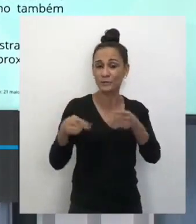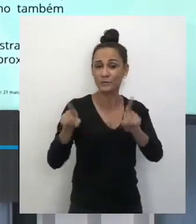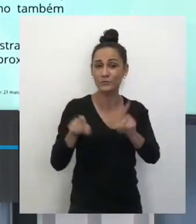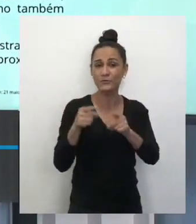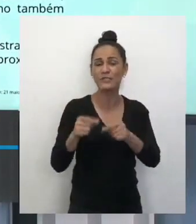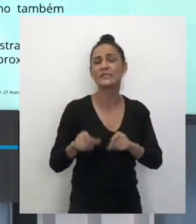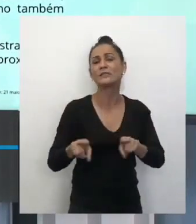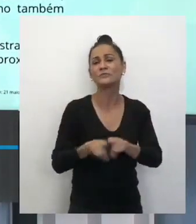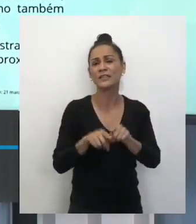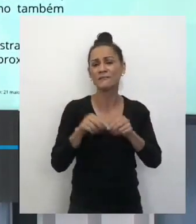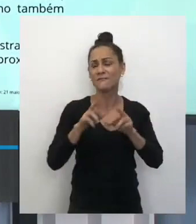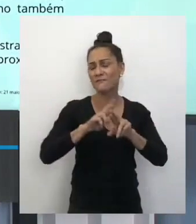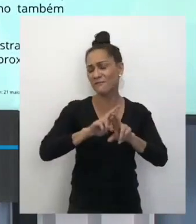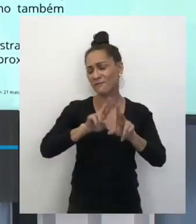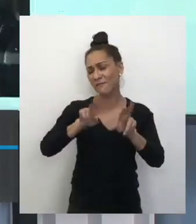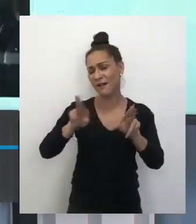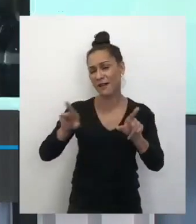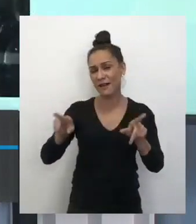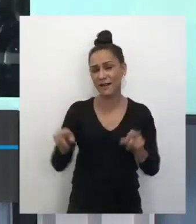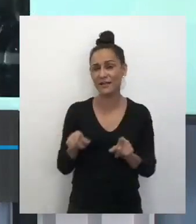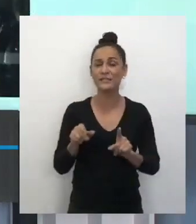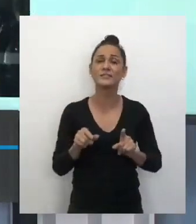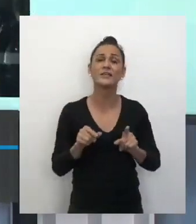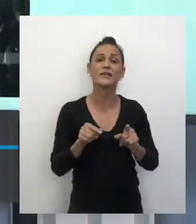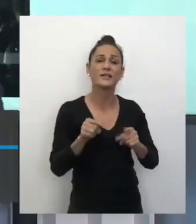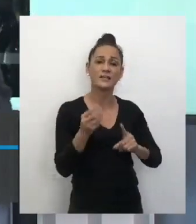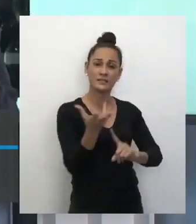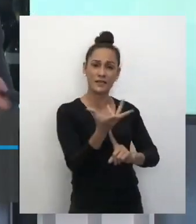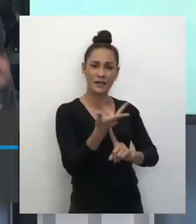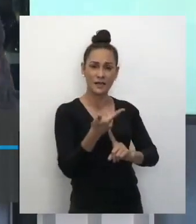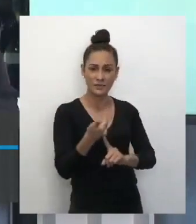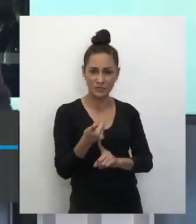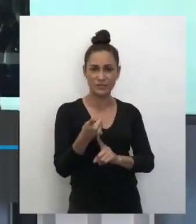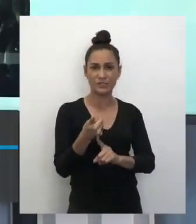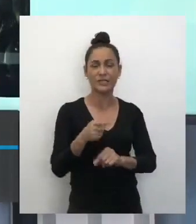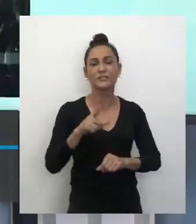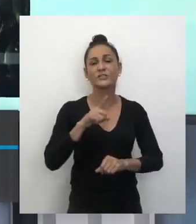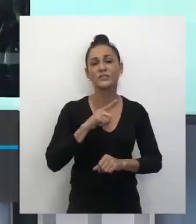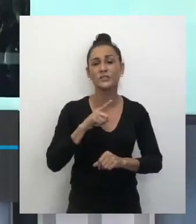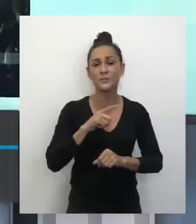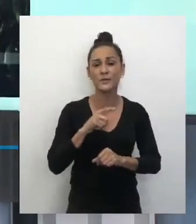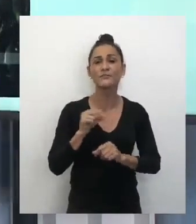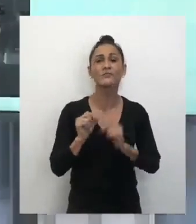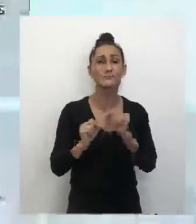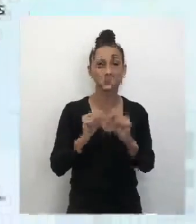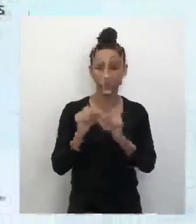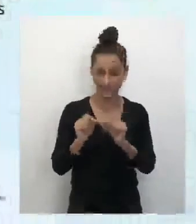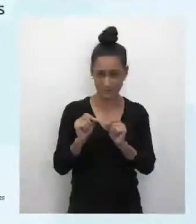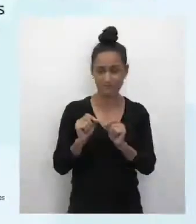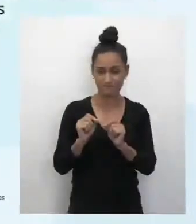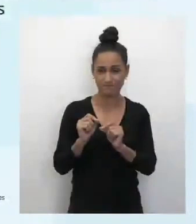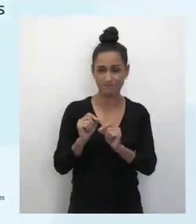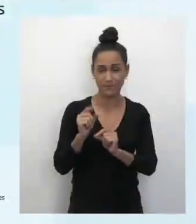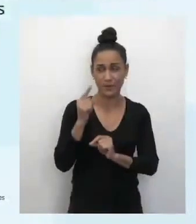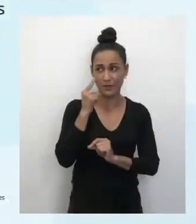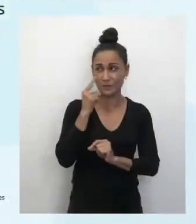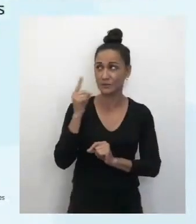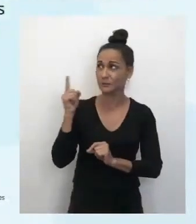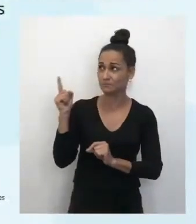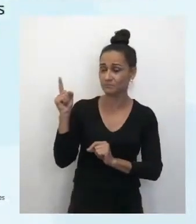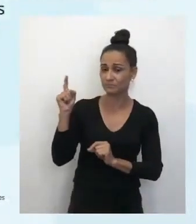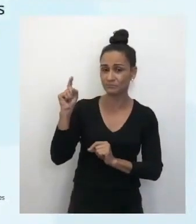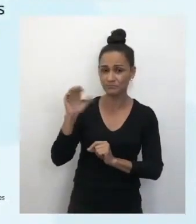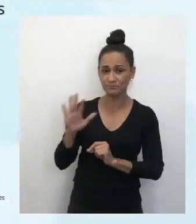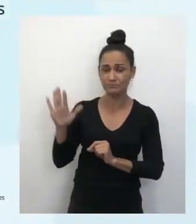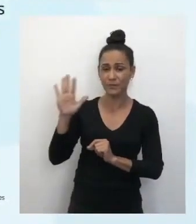gama enorme de formas aí de intervenção artística em música. A gente vai ver também, né, essa questão da função social